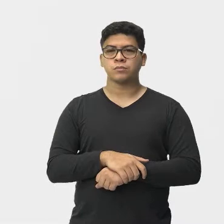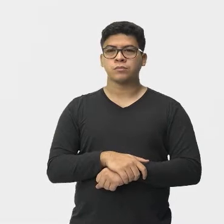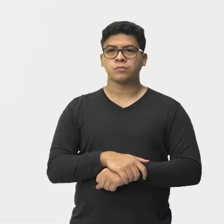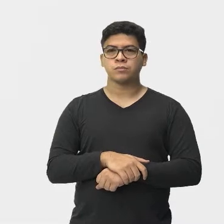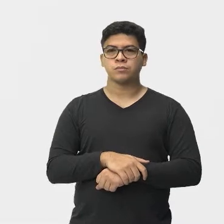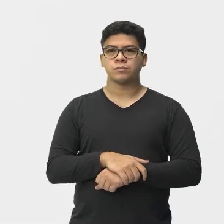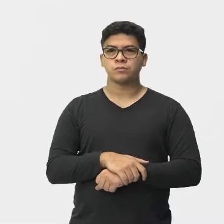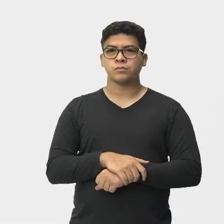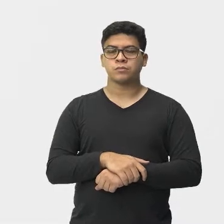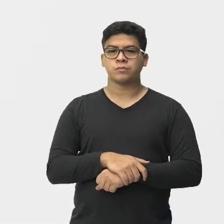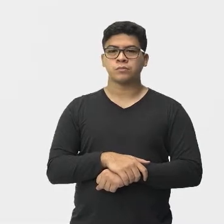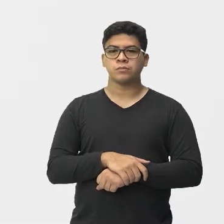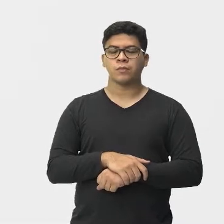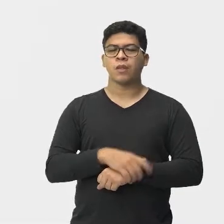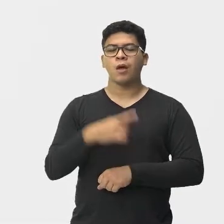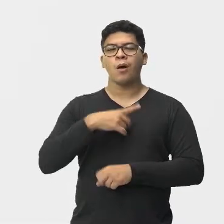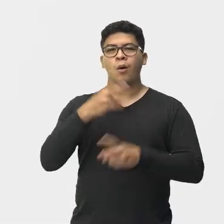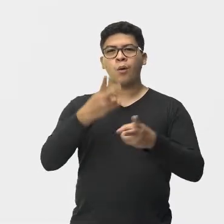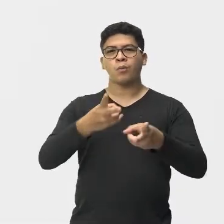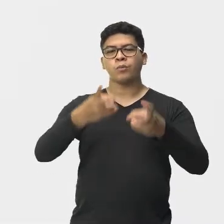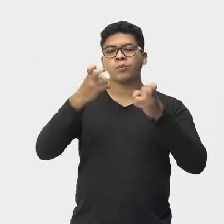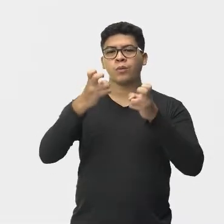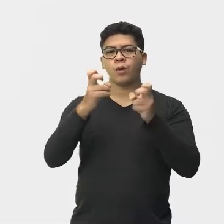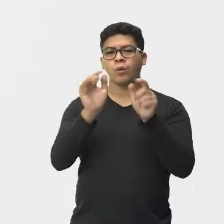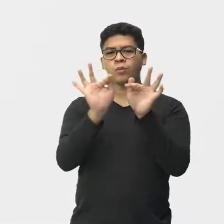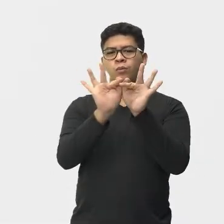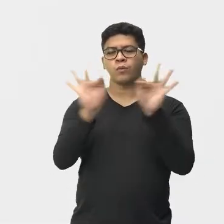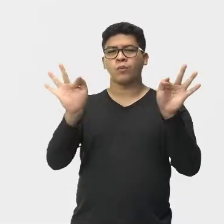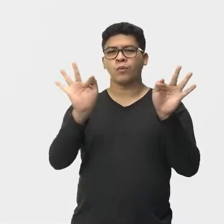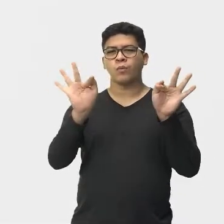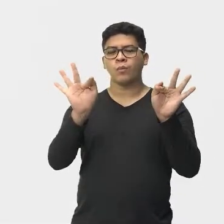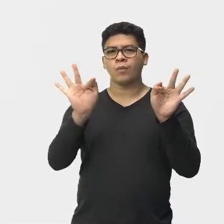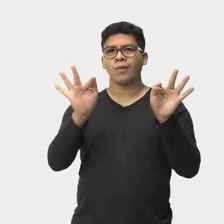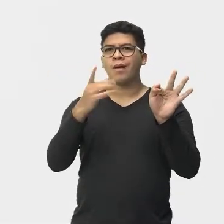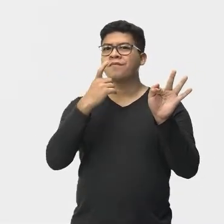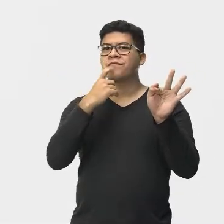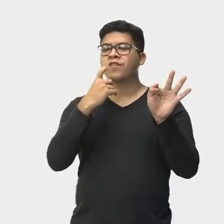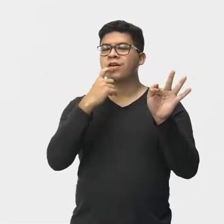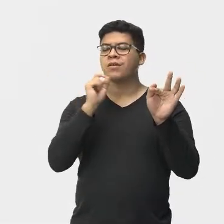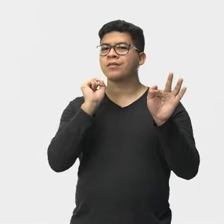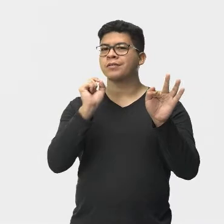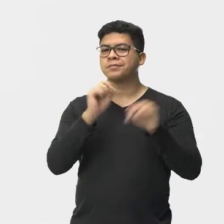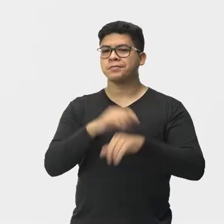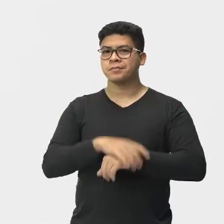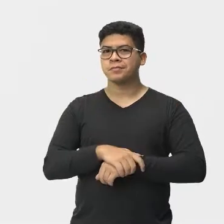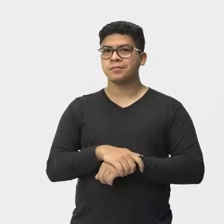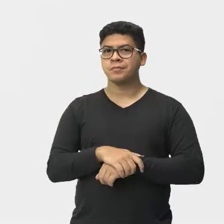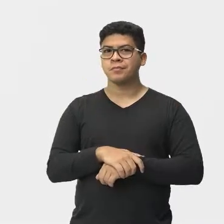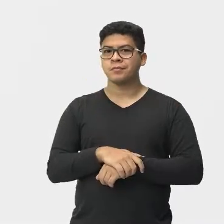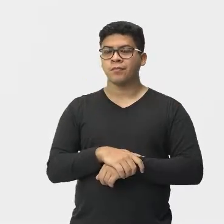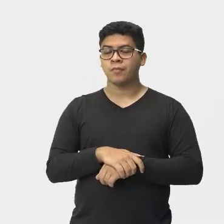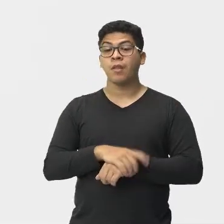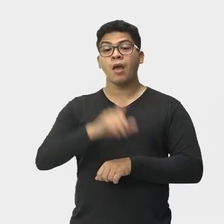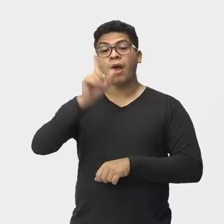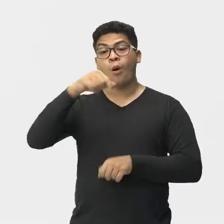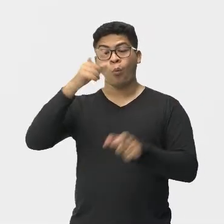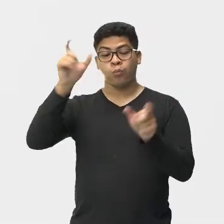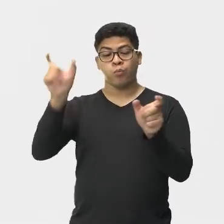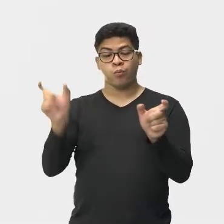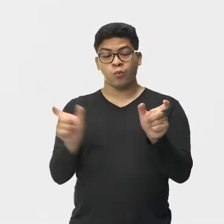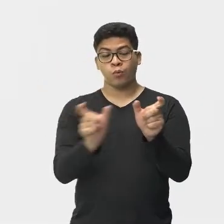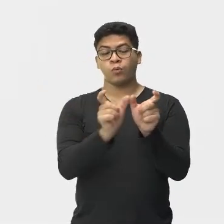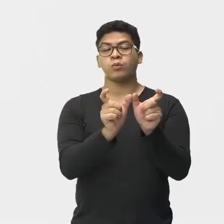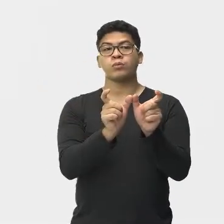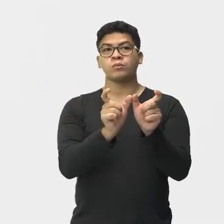tenho aqui em vermelhinho los calcetines azules, que seria aqui o complemento